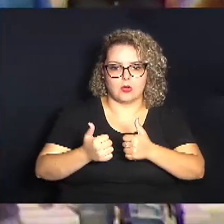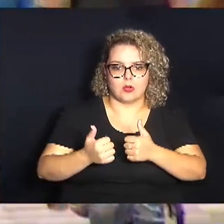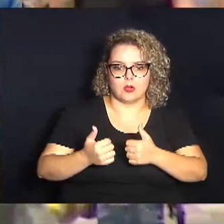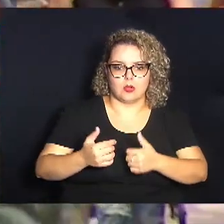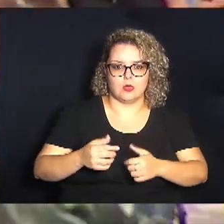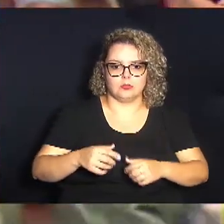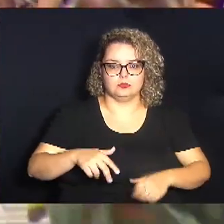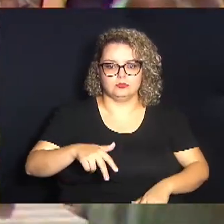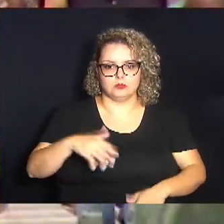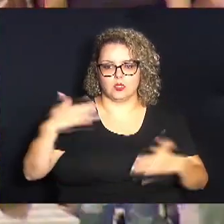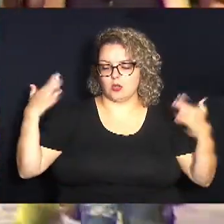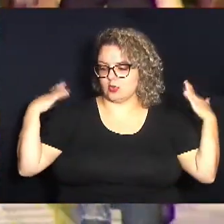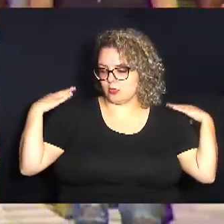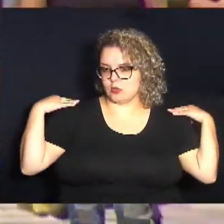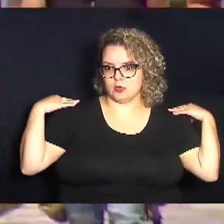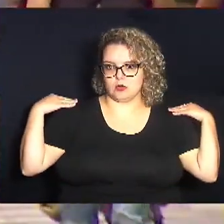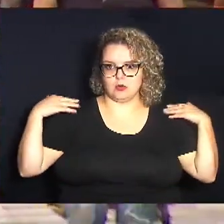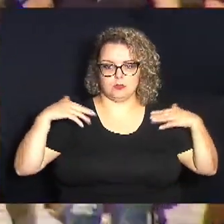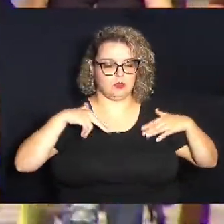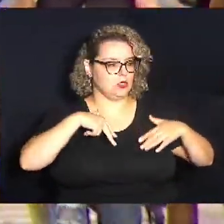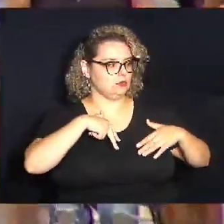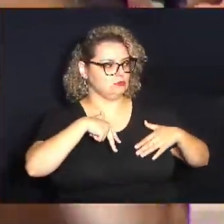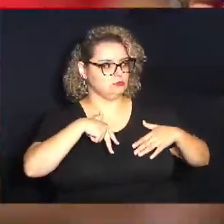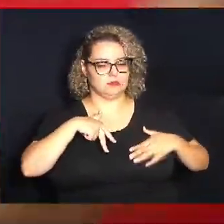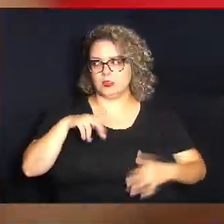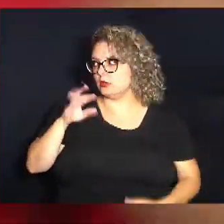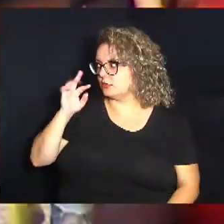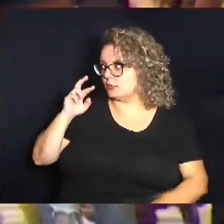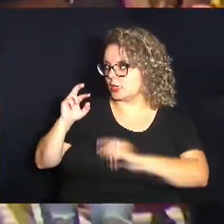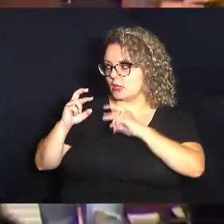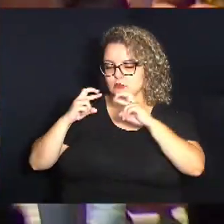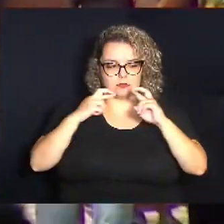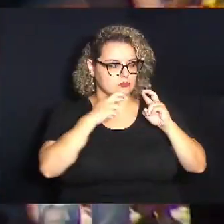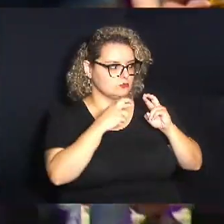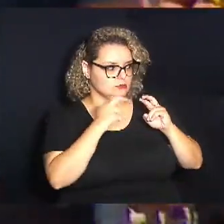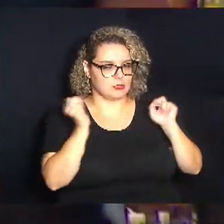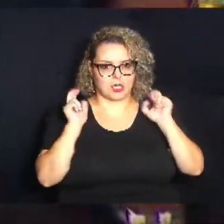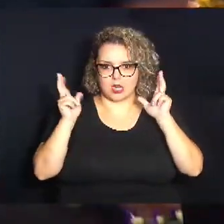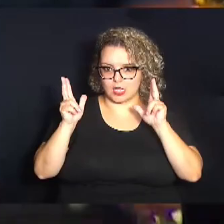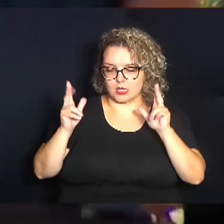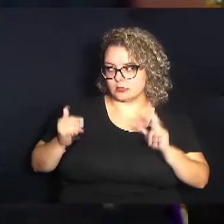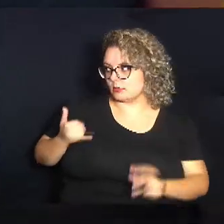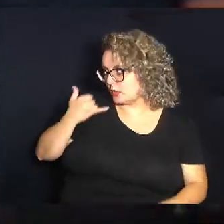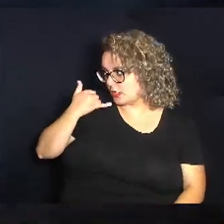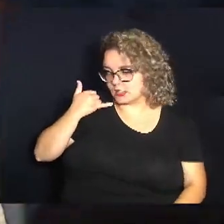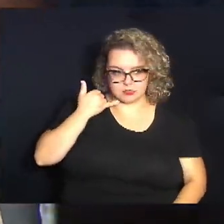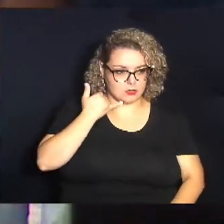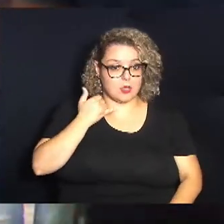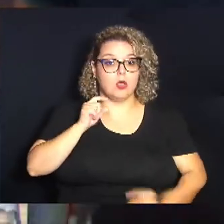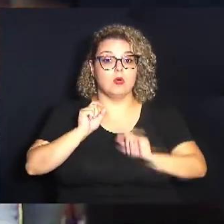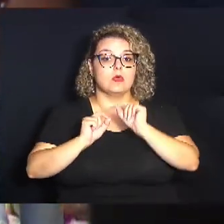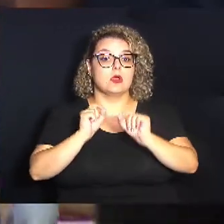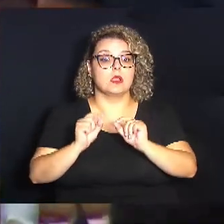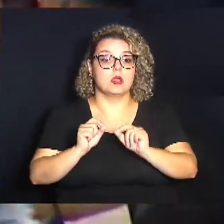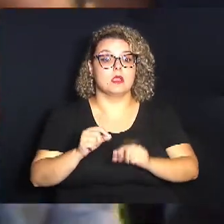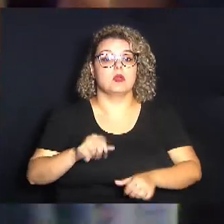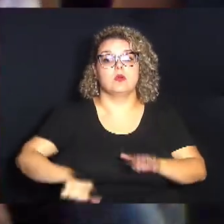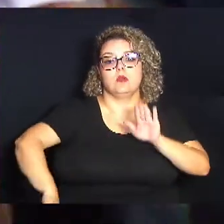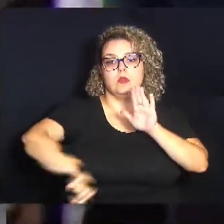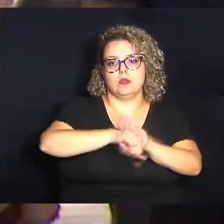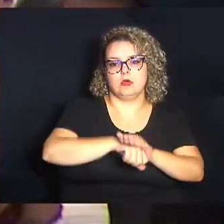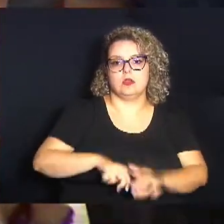apoiadas numa loja, por exemplo. Também é muito importante, porque aquele que quer cometer um crime, ele busca uma